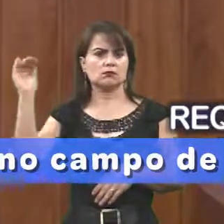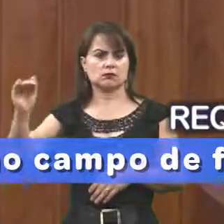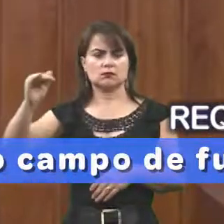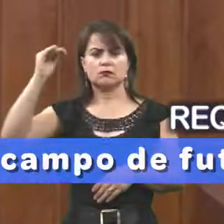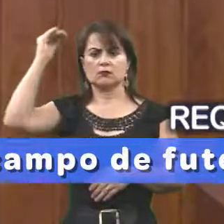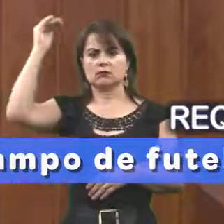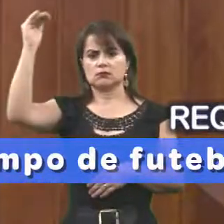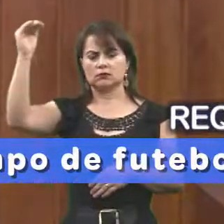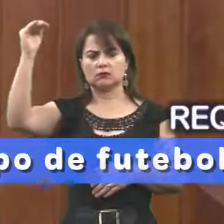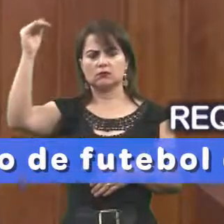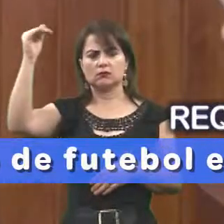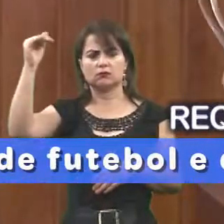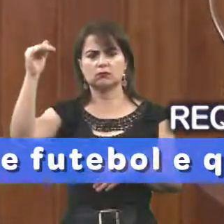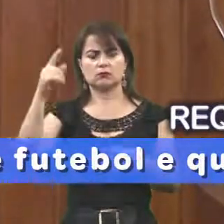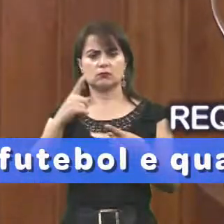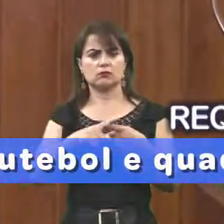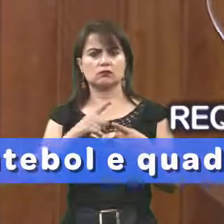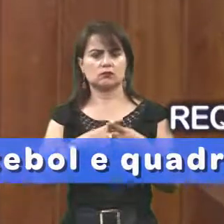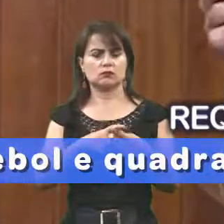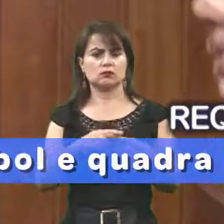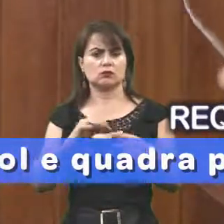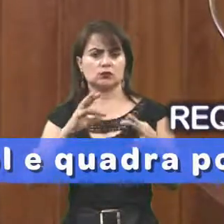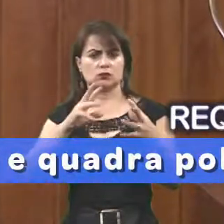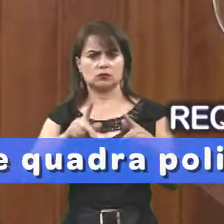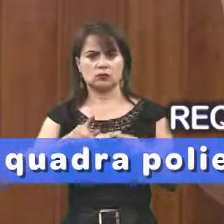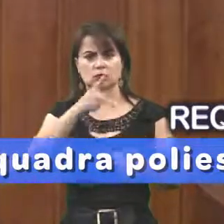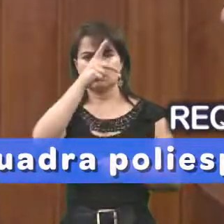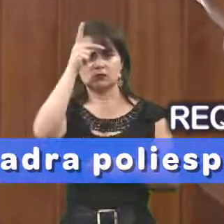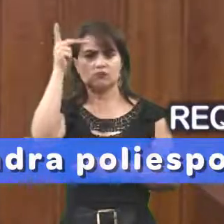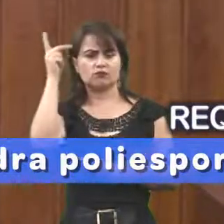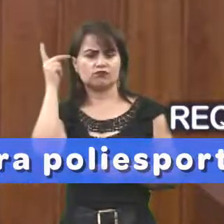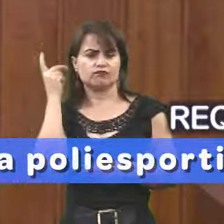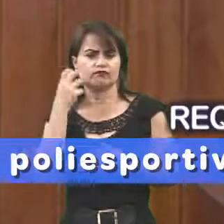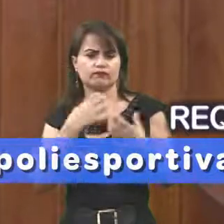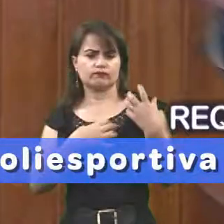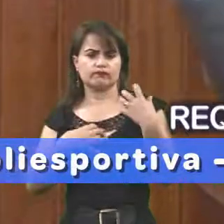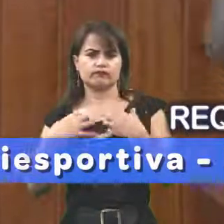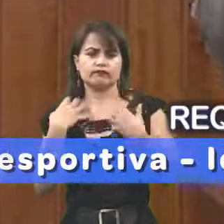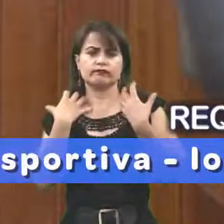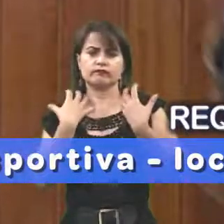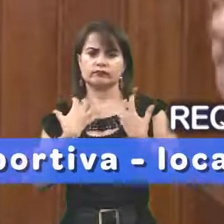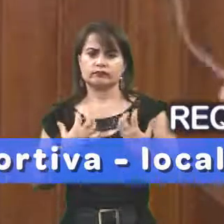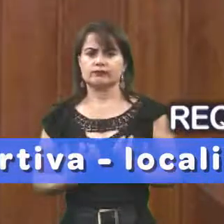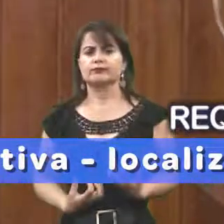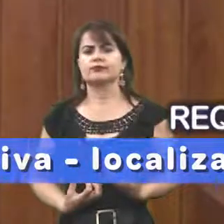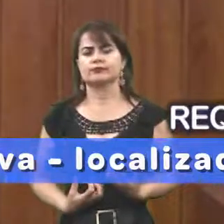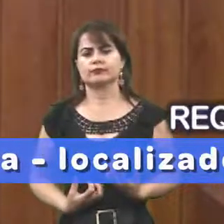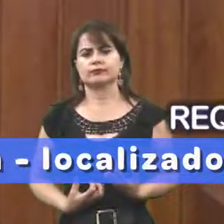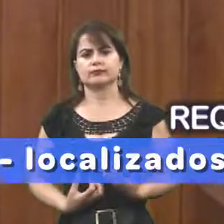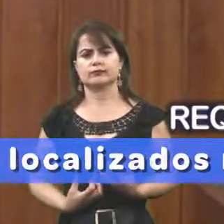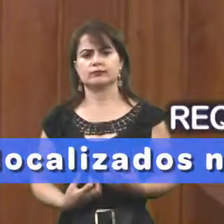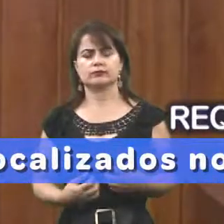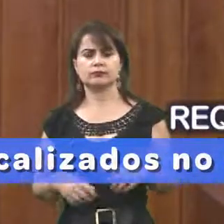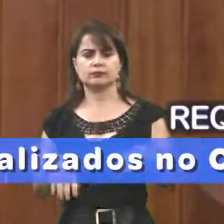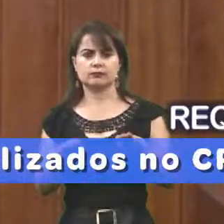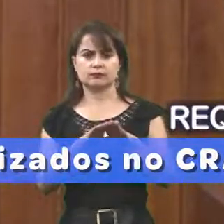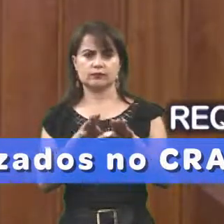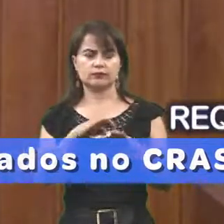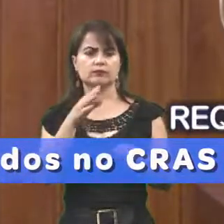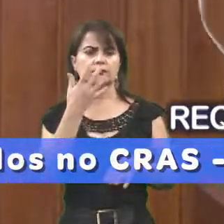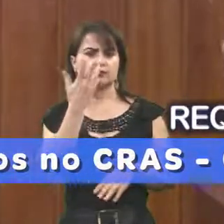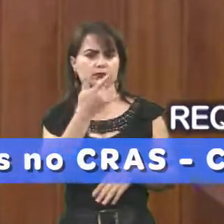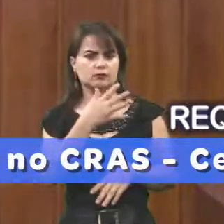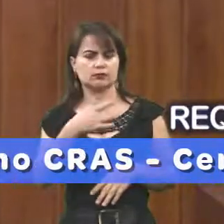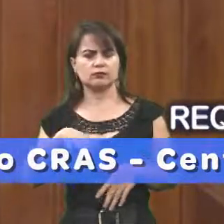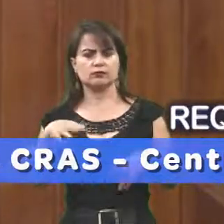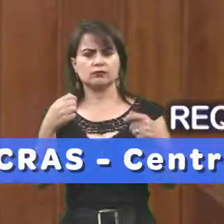ser humano vive estressado no mundo de hoje, e as crianças que não têm hoje aquilo que nós tivemos na nossa infância, né,